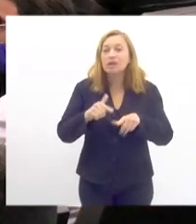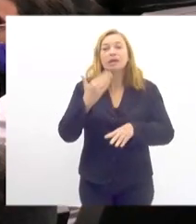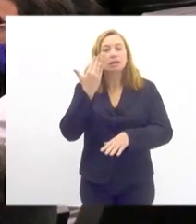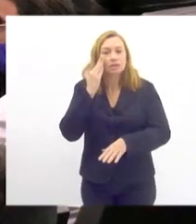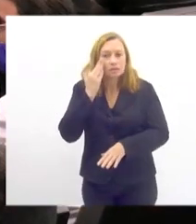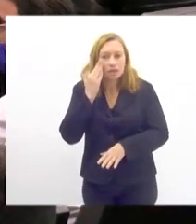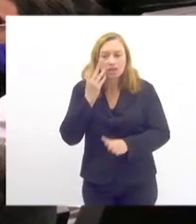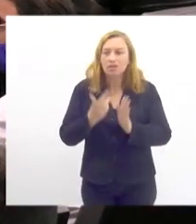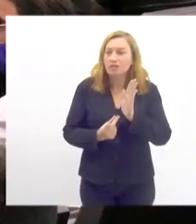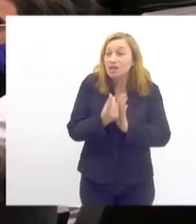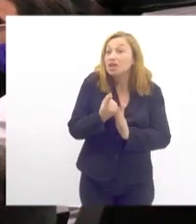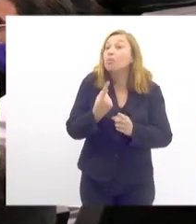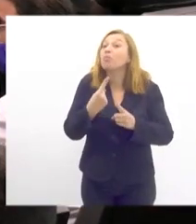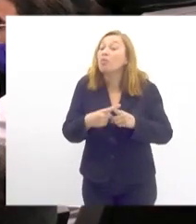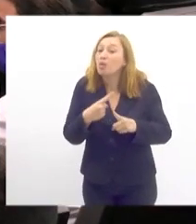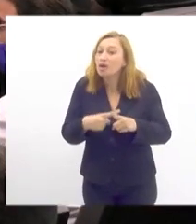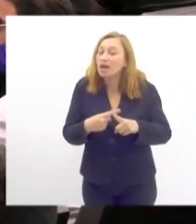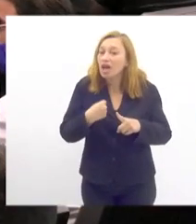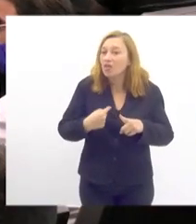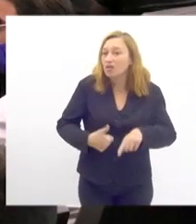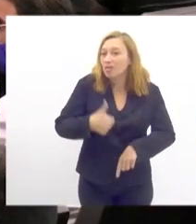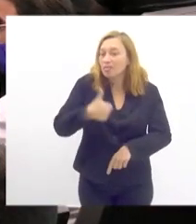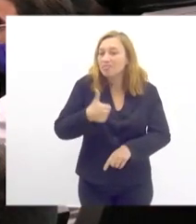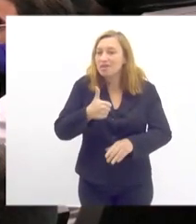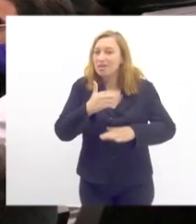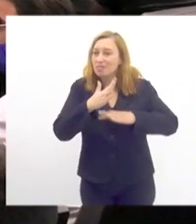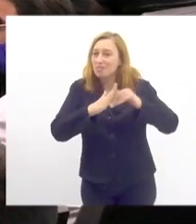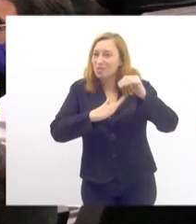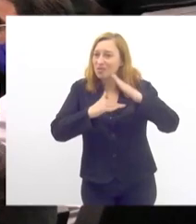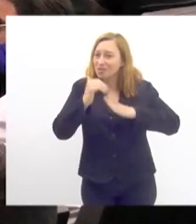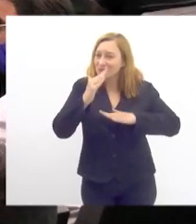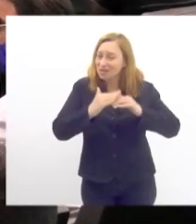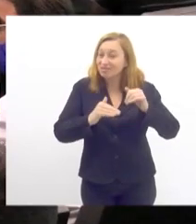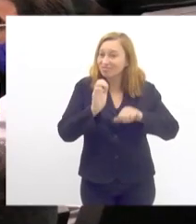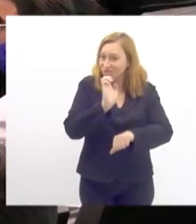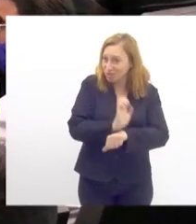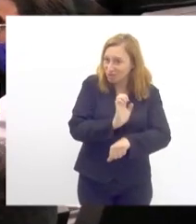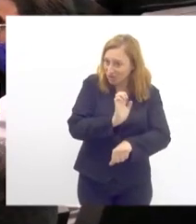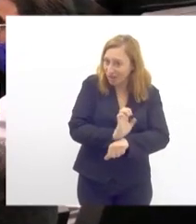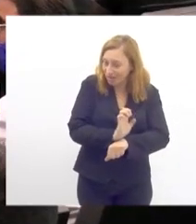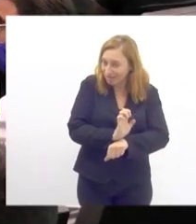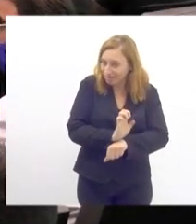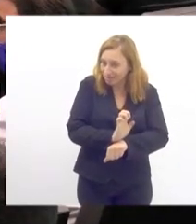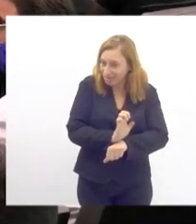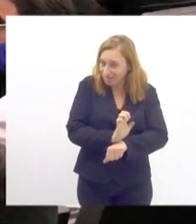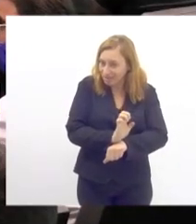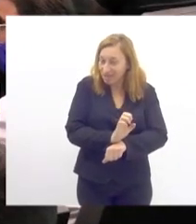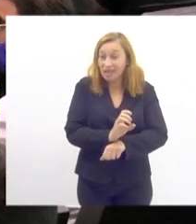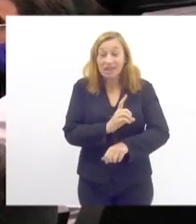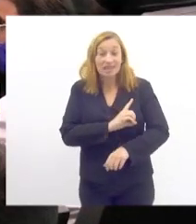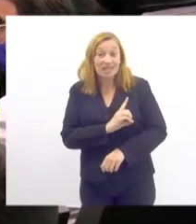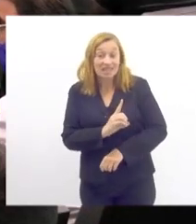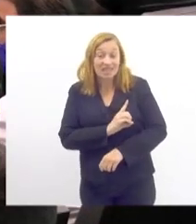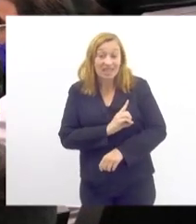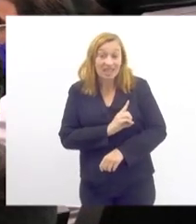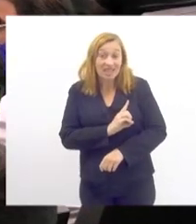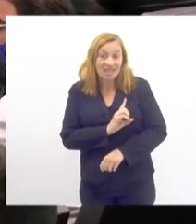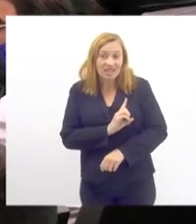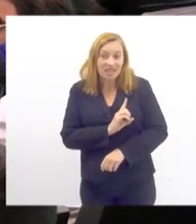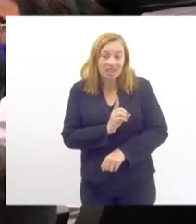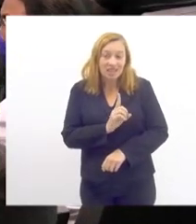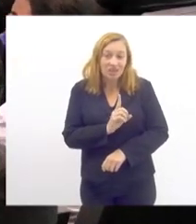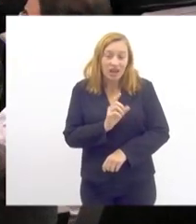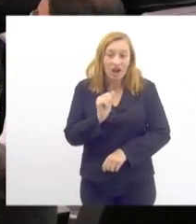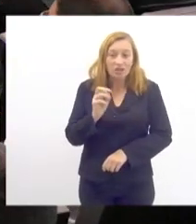de finanças, porque eu fui a primeira profissional no Estado, ali ainda o DETRAN ainda era, não era nem